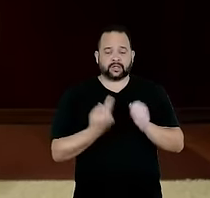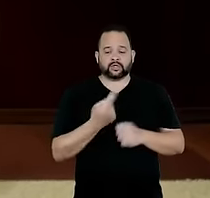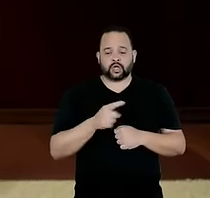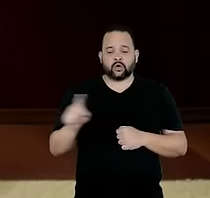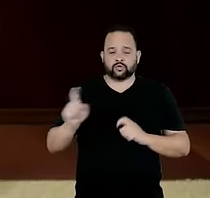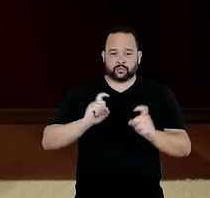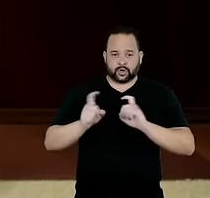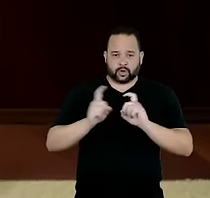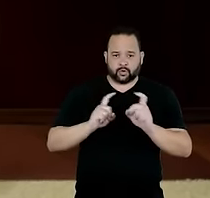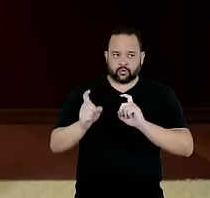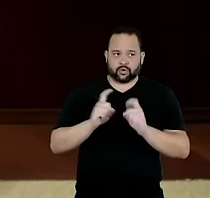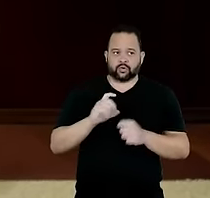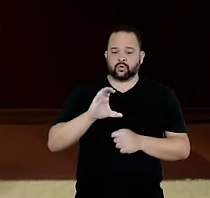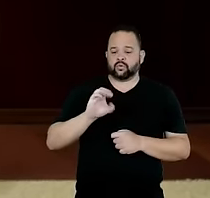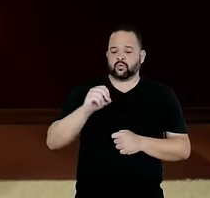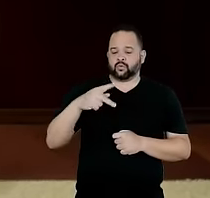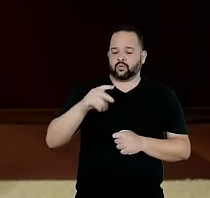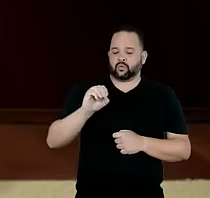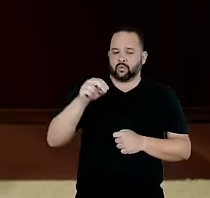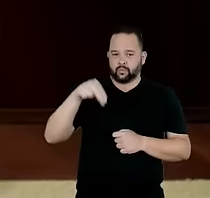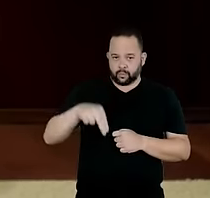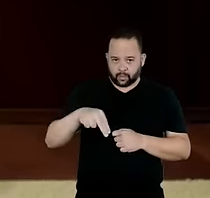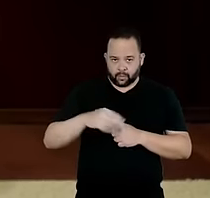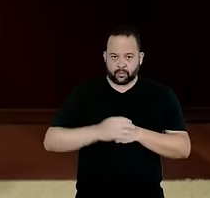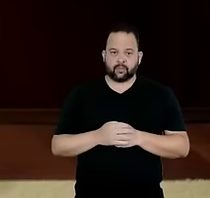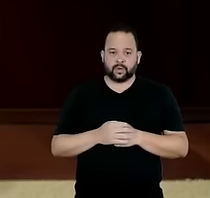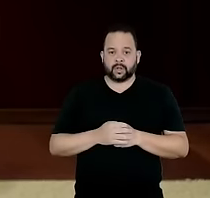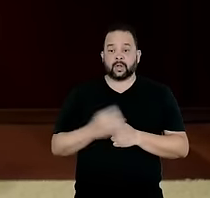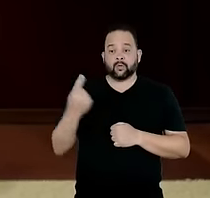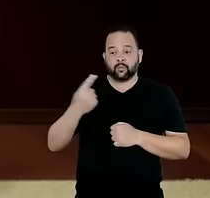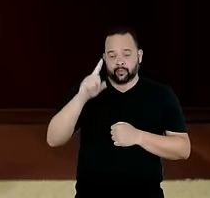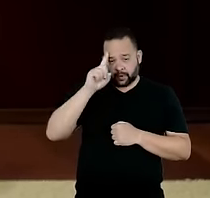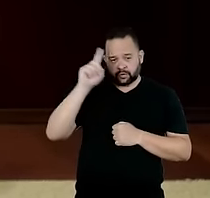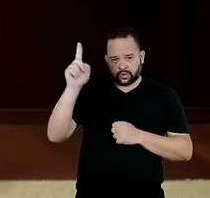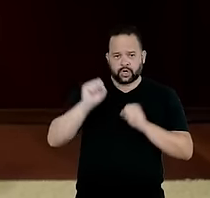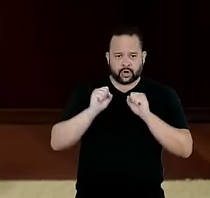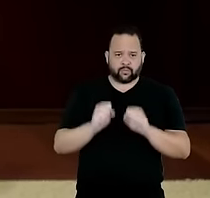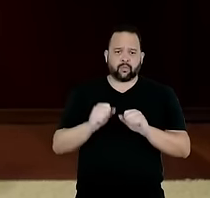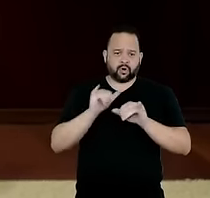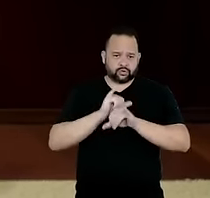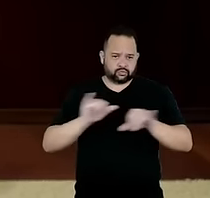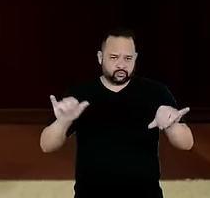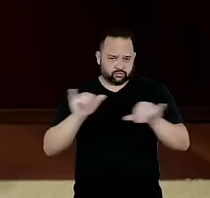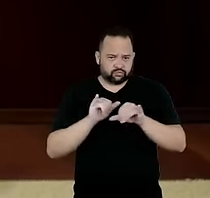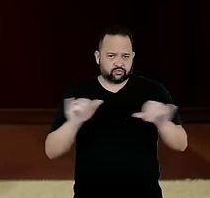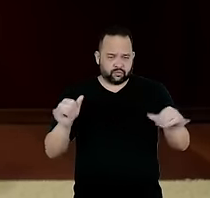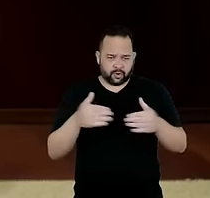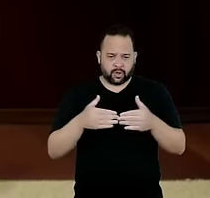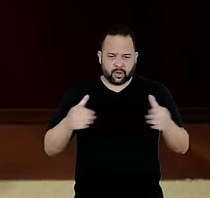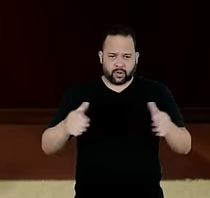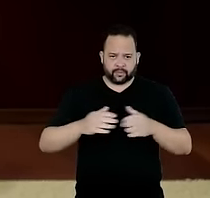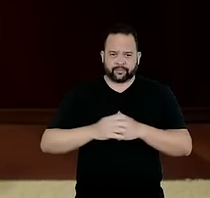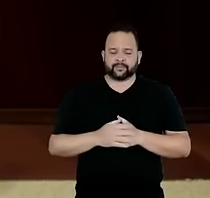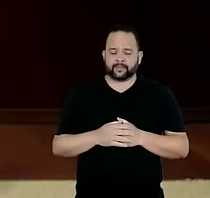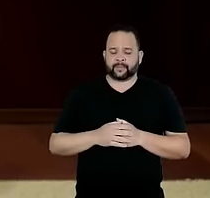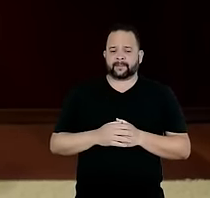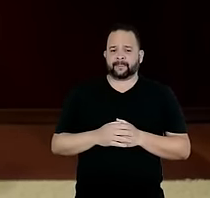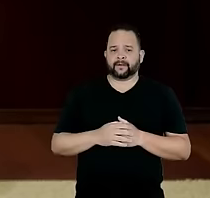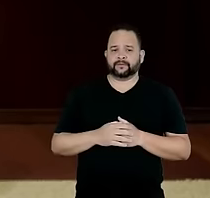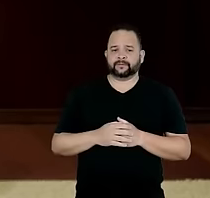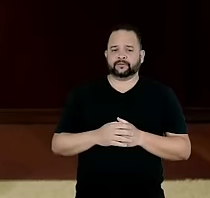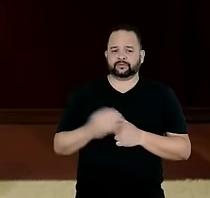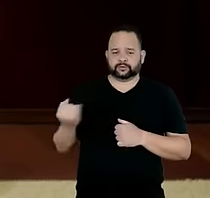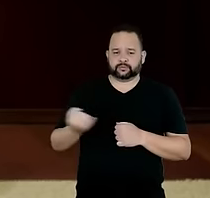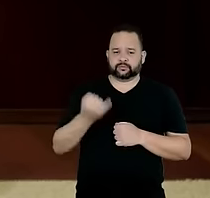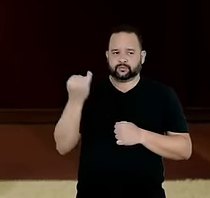né e é o primeiro dia que ele pode falar abertamente então mais uma um fator especial aqui do evento